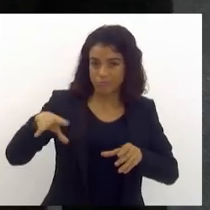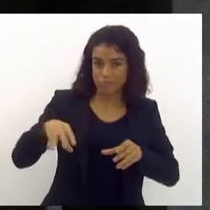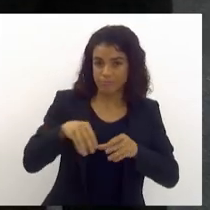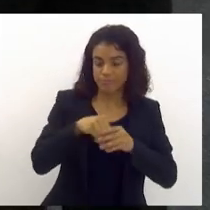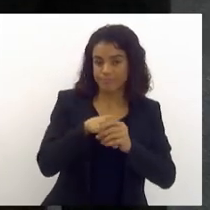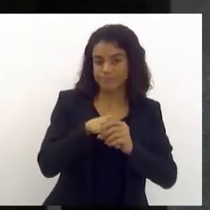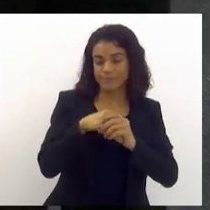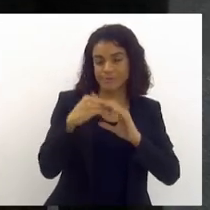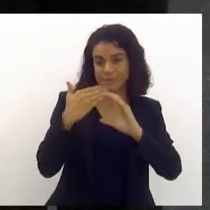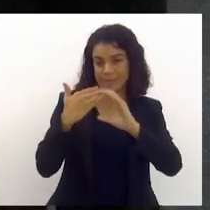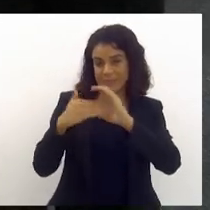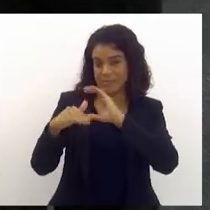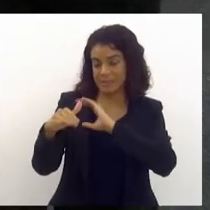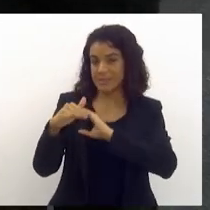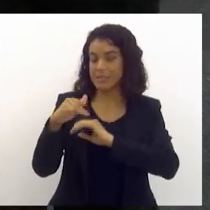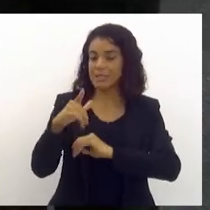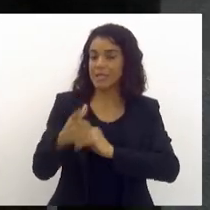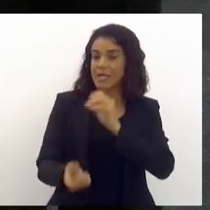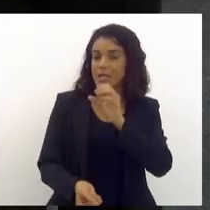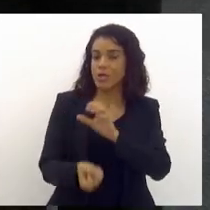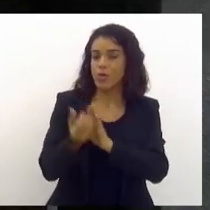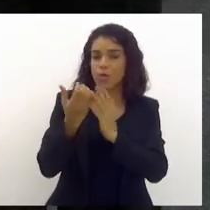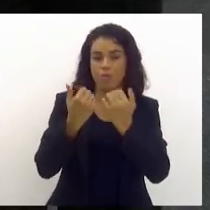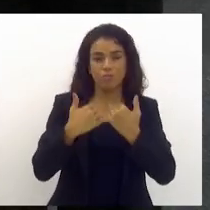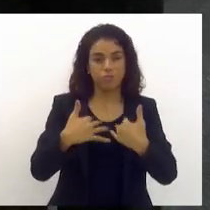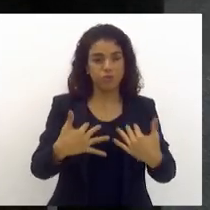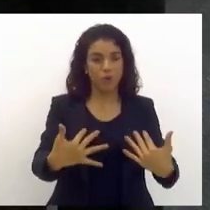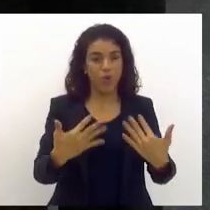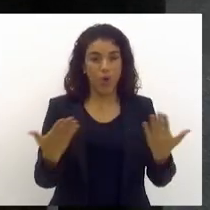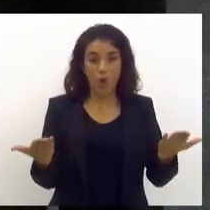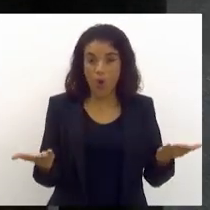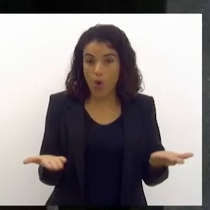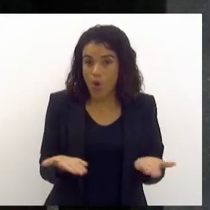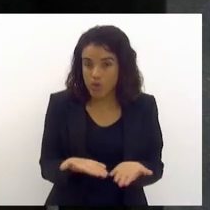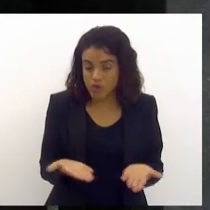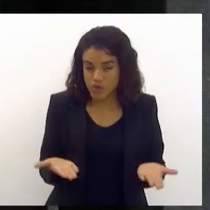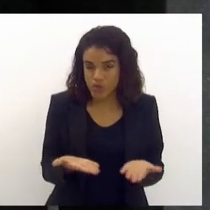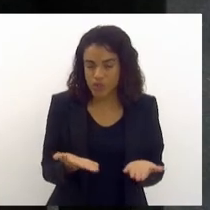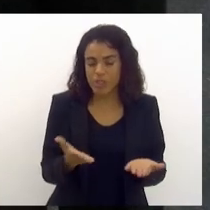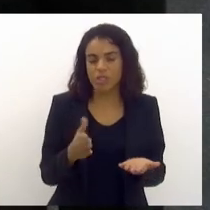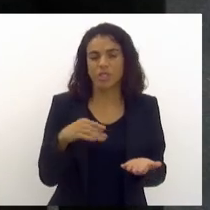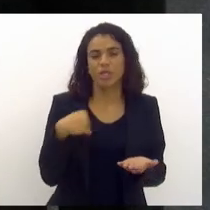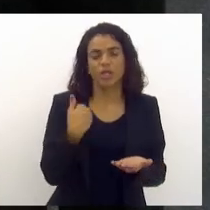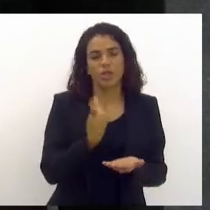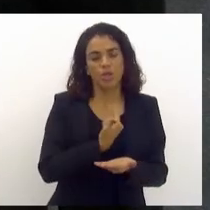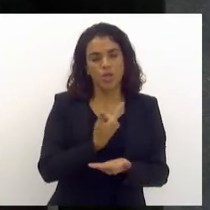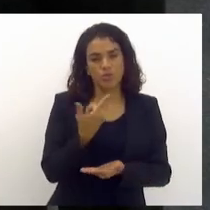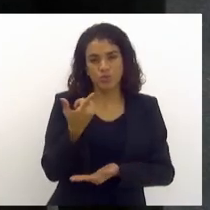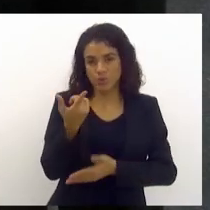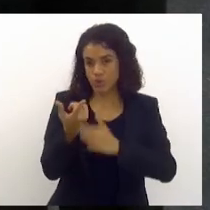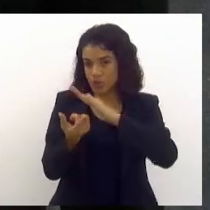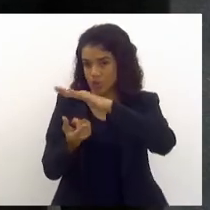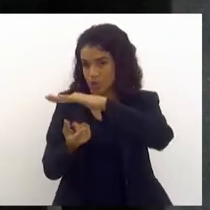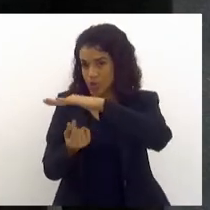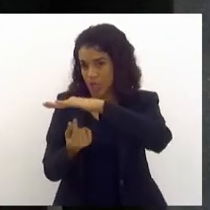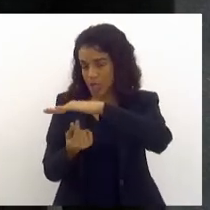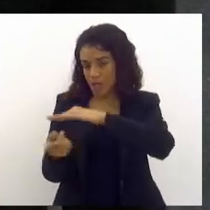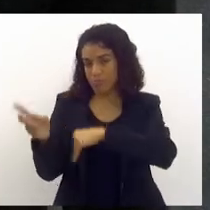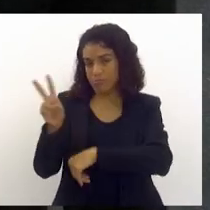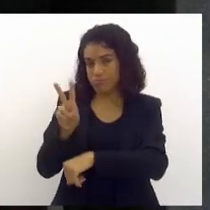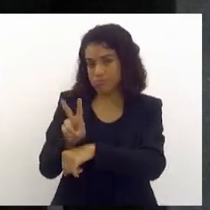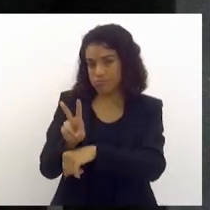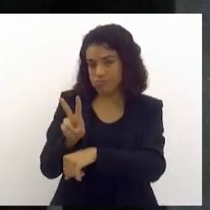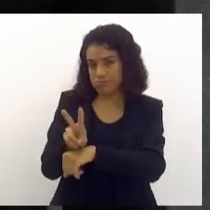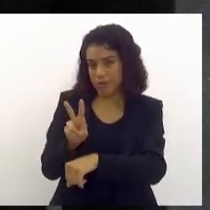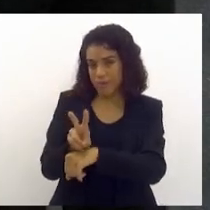que fez uma grande audiência pública na manhã de hoje. E, para nós, o fundo é fundamental, até